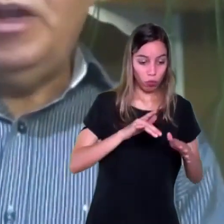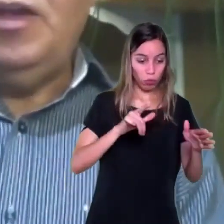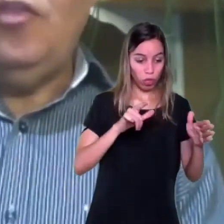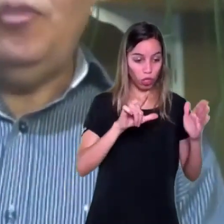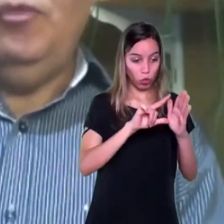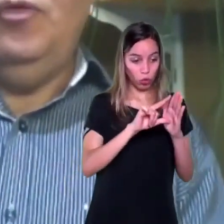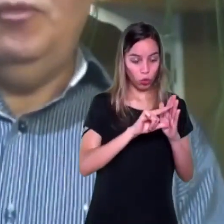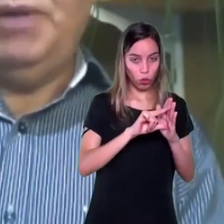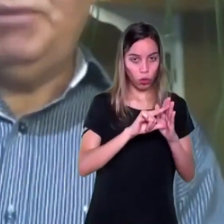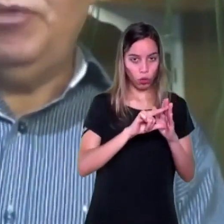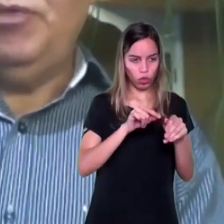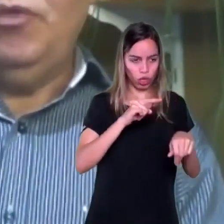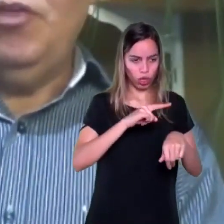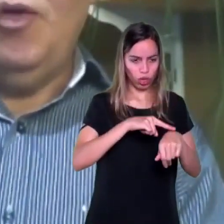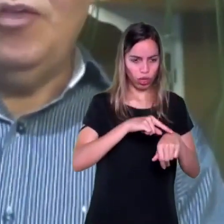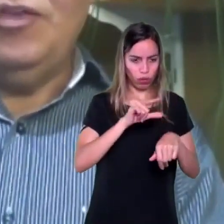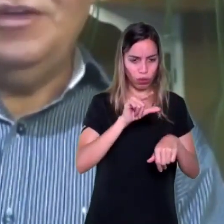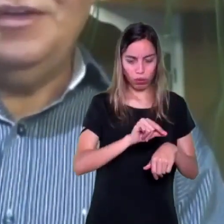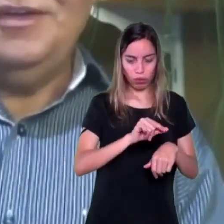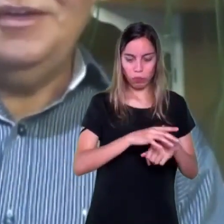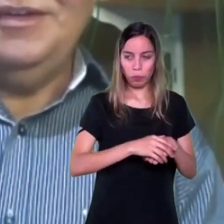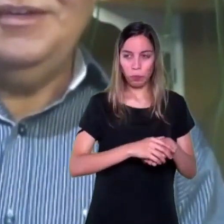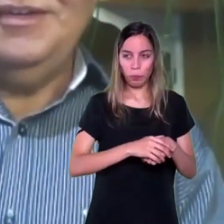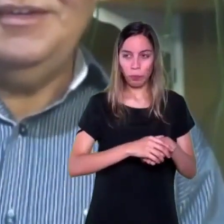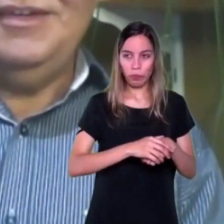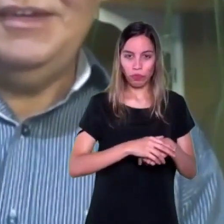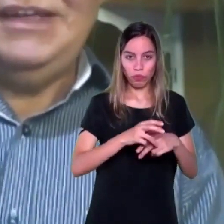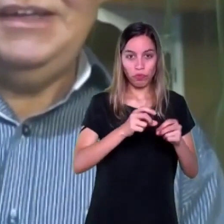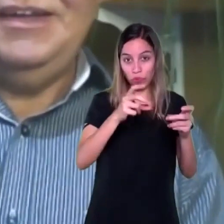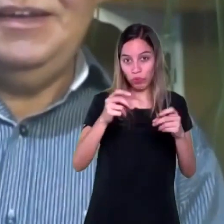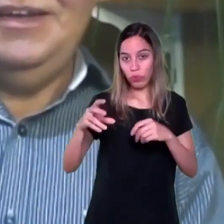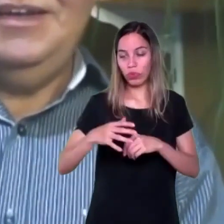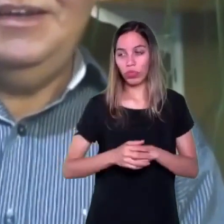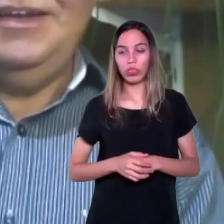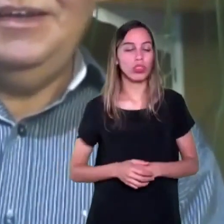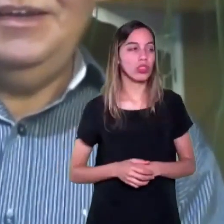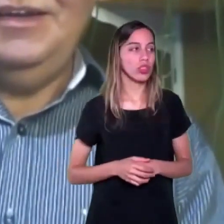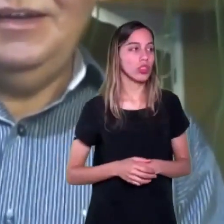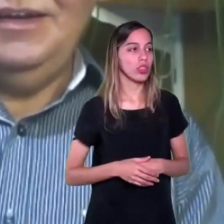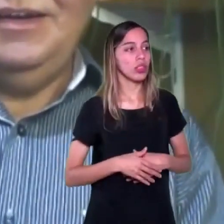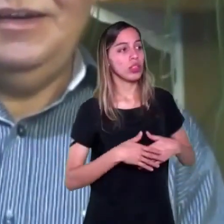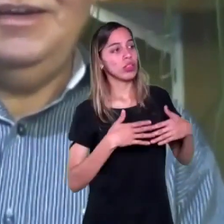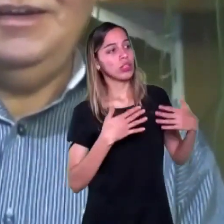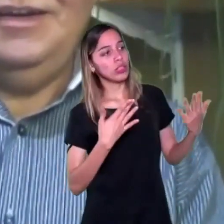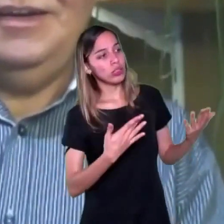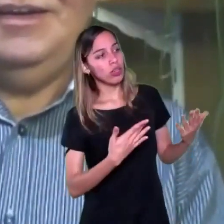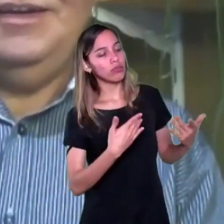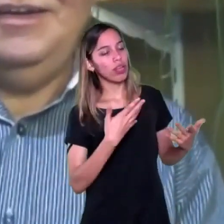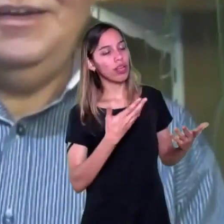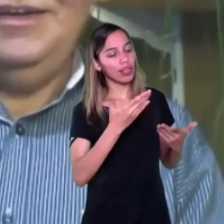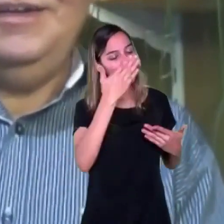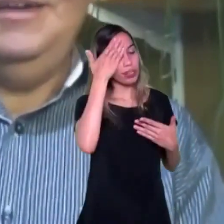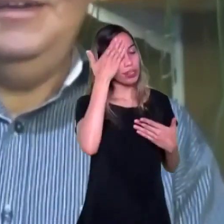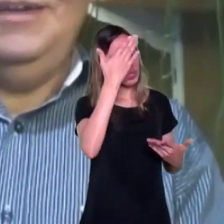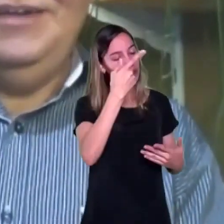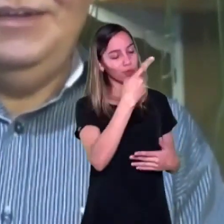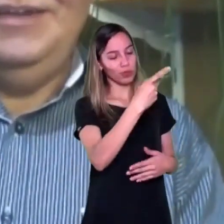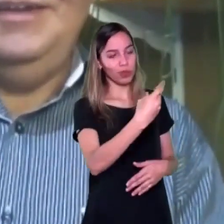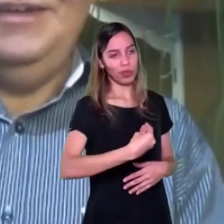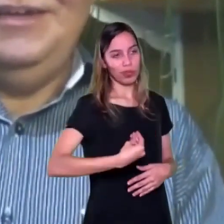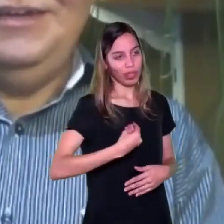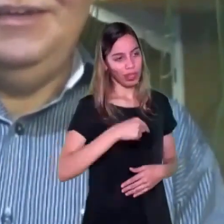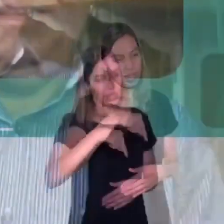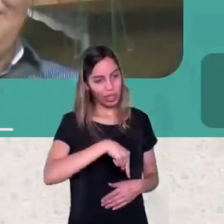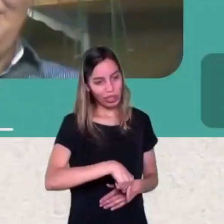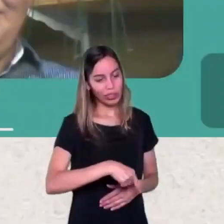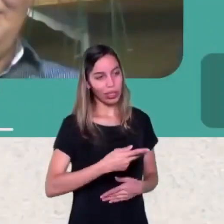material riquíssimo para todos nós. Tá. Silvio Bernardes, eu quero agradecer a sua presença aqui no Sempre um Papo e te